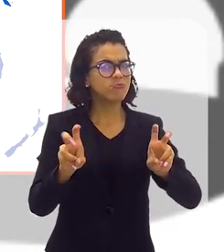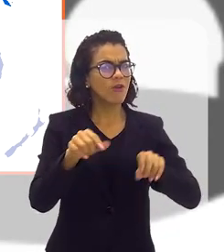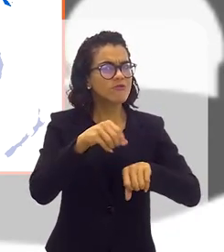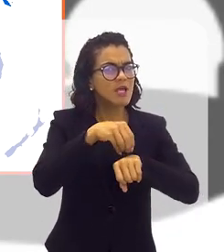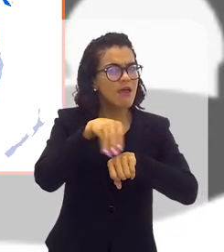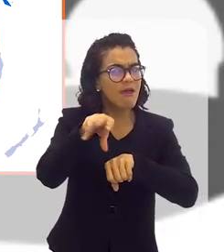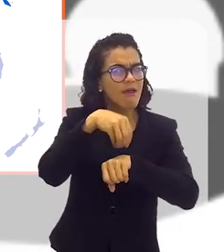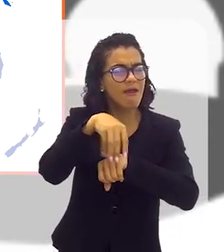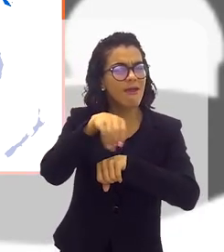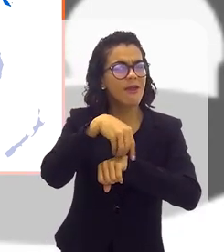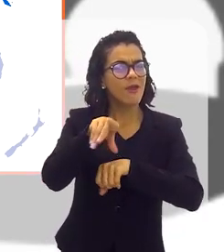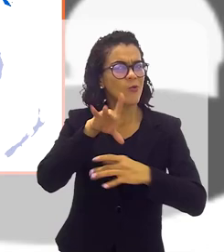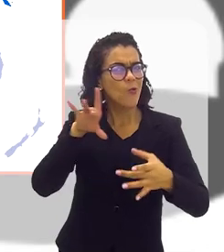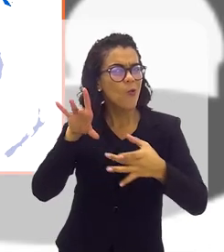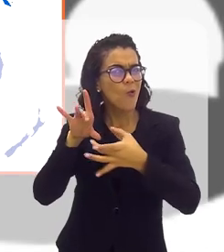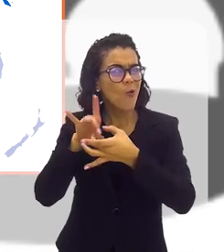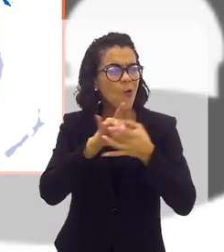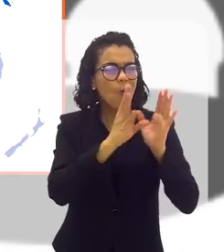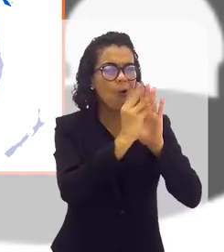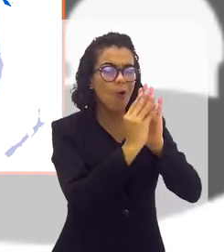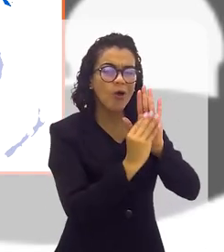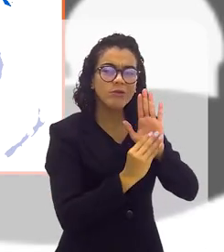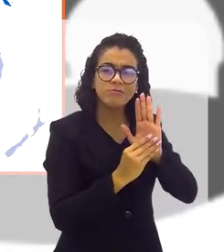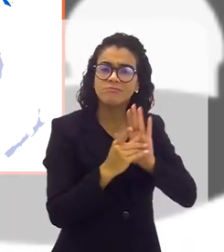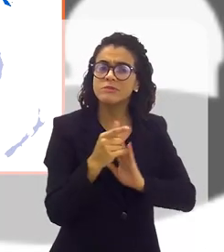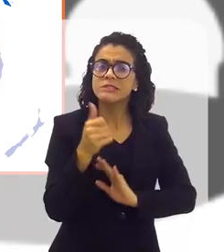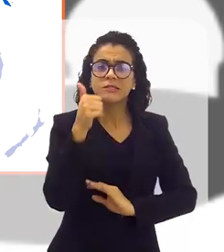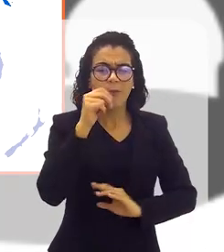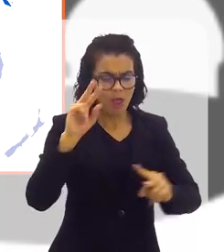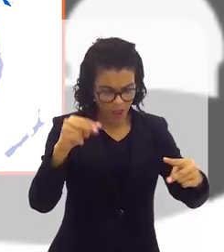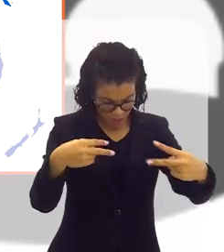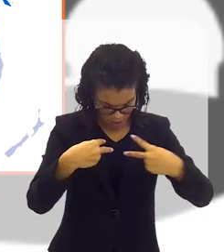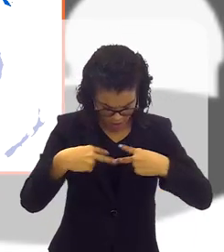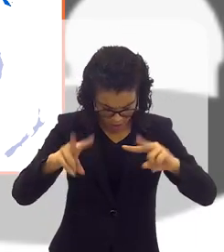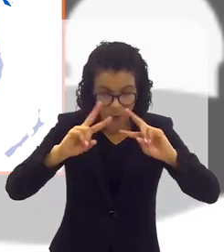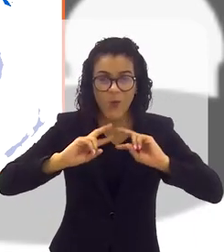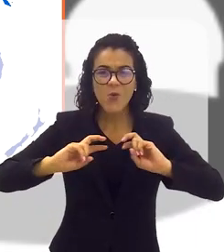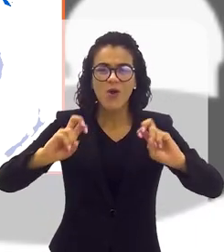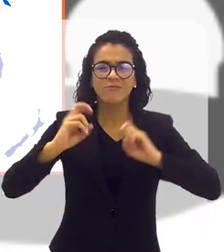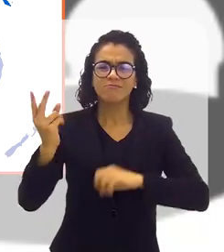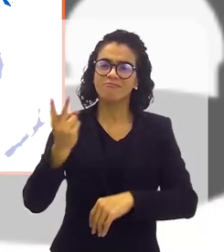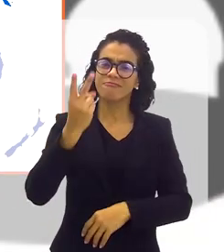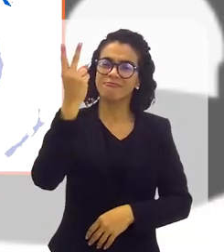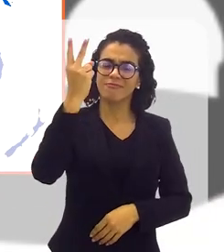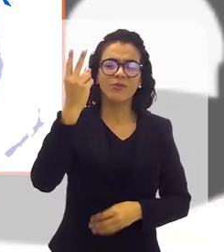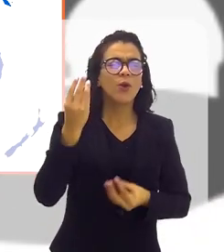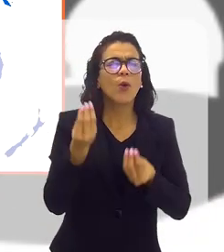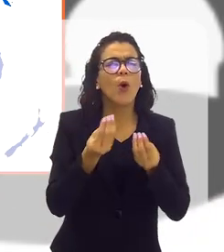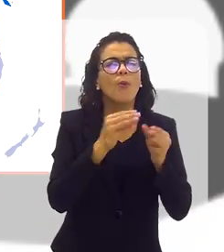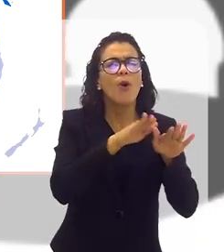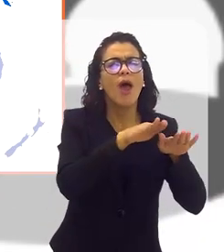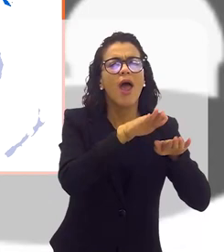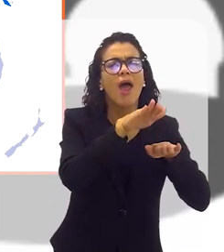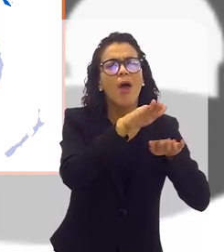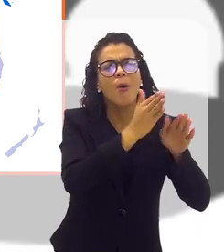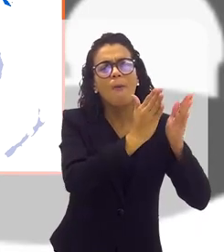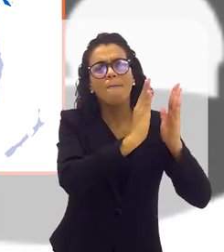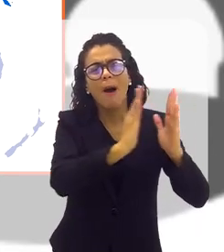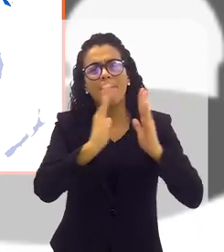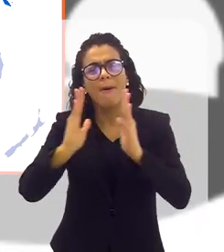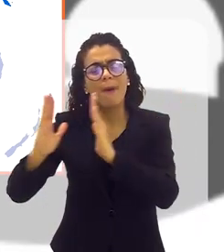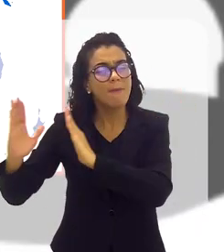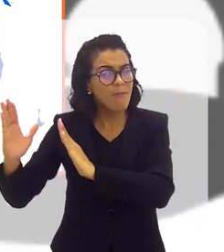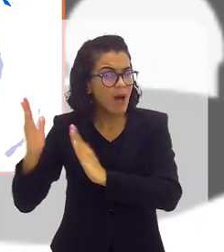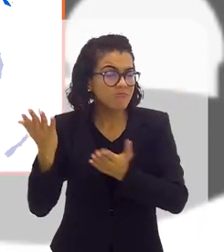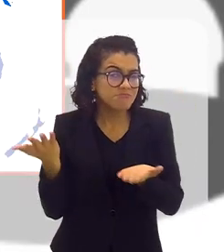gostado do que você está dizendo, né? Desse conteúdo da mulher se entender, se perceber, se valorizar. Qual é o passo a passo que